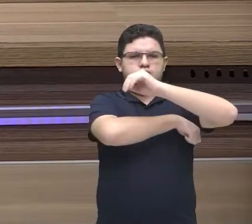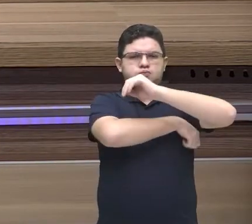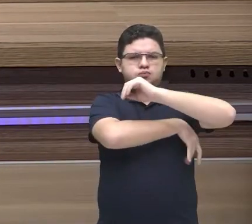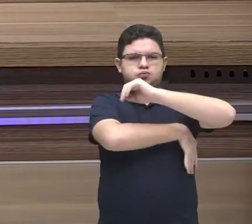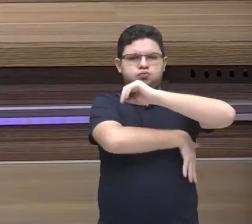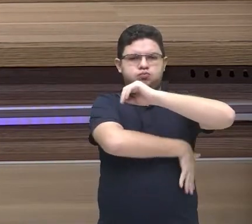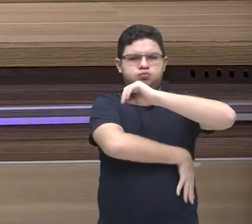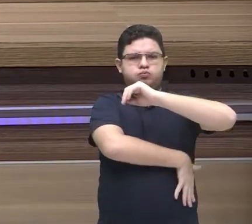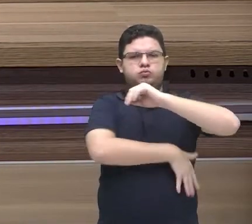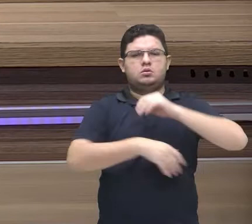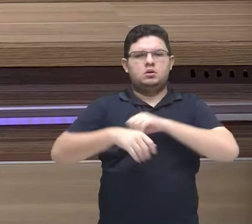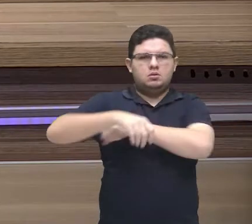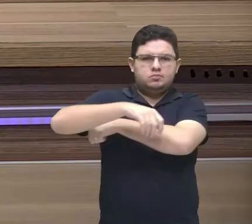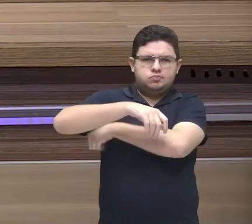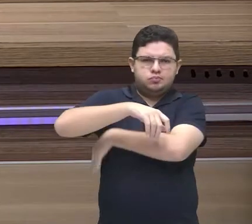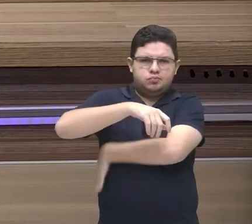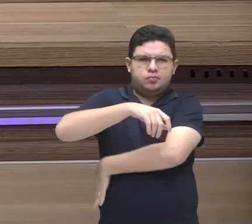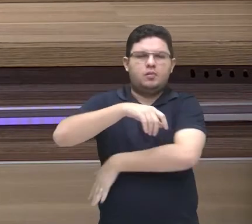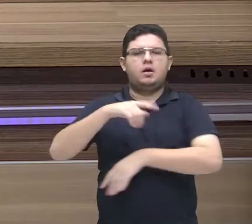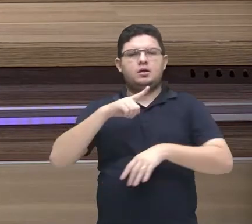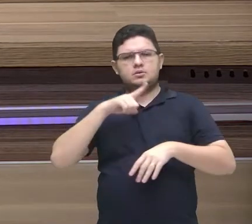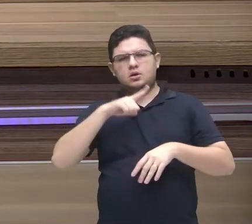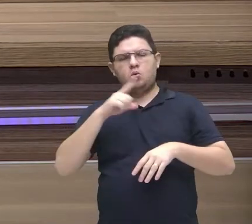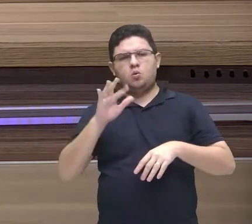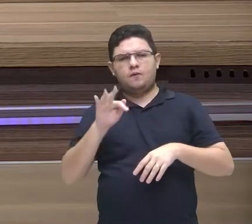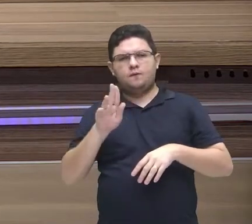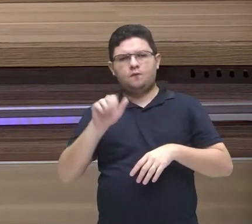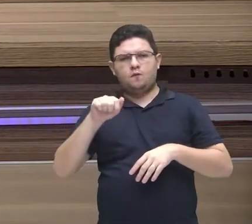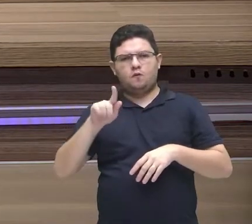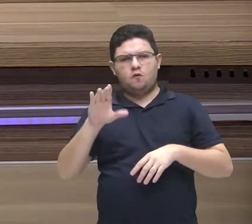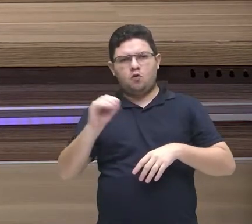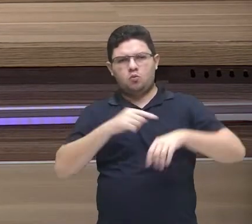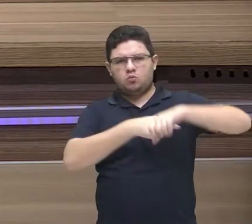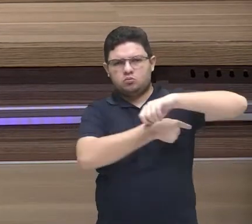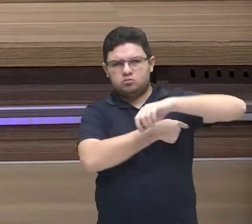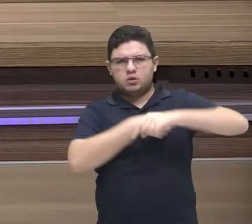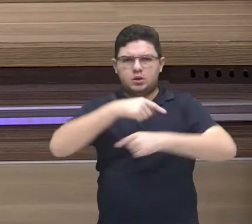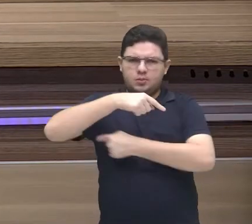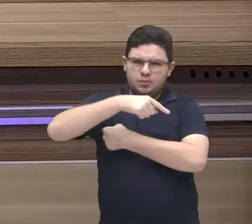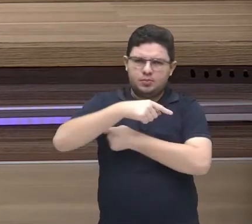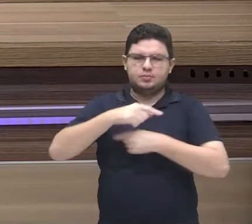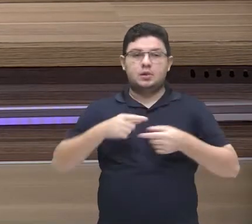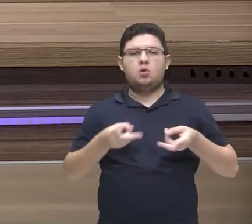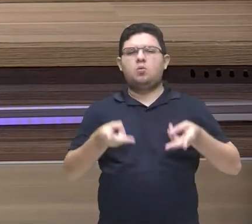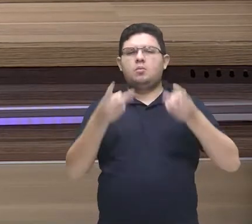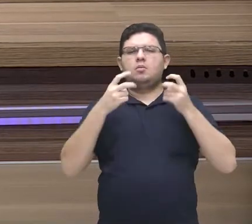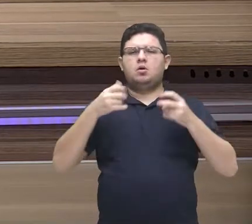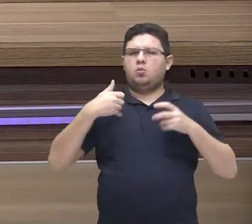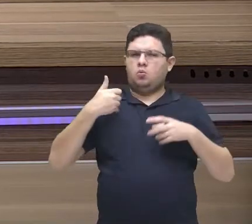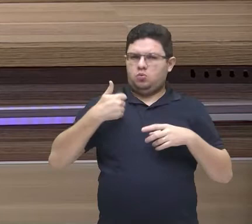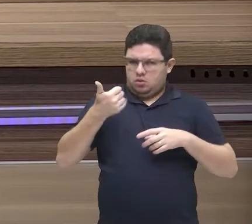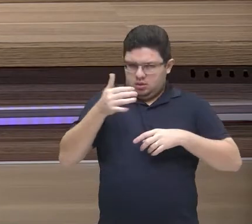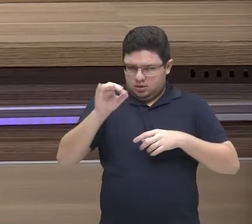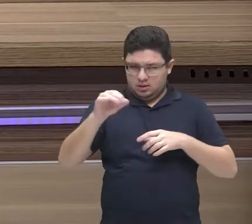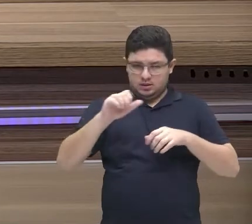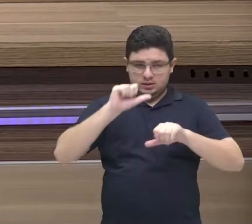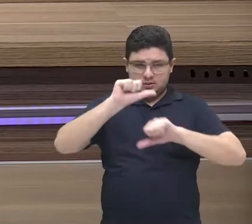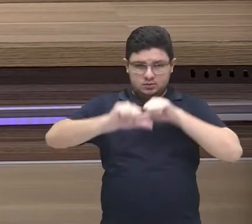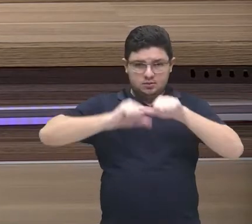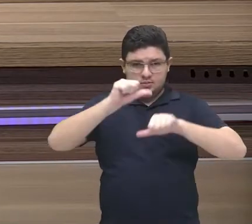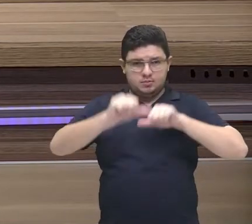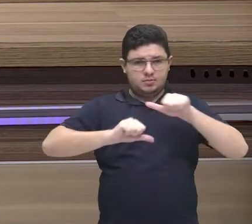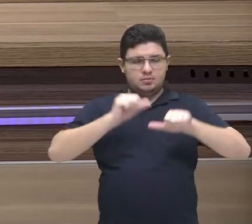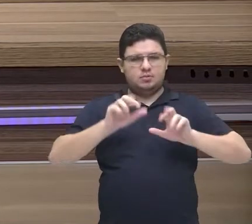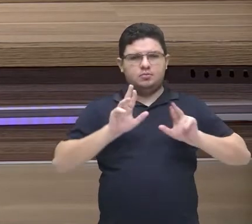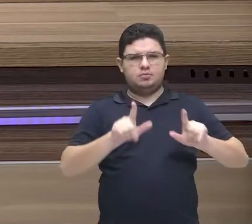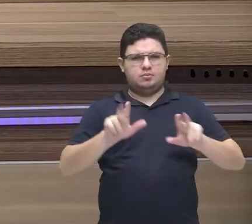e o desenvolvimento de fungo, né, na axila. Então, ele começa a perceber a partir dos 10 anos essas transformações. Possa ser que